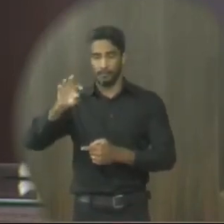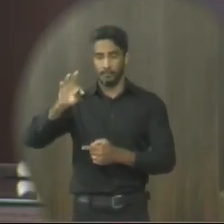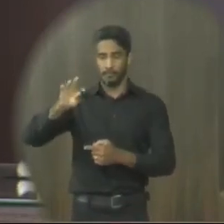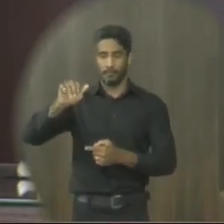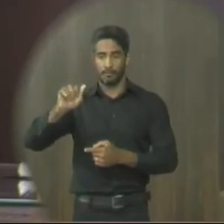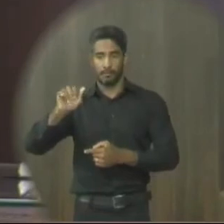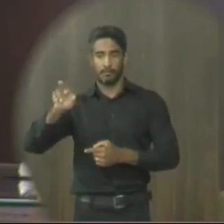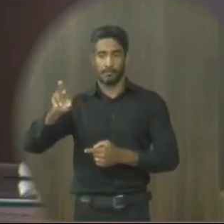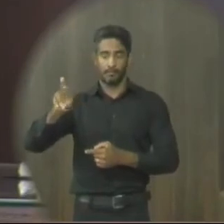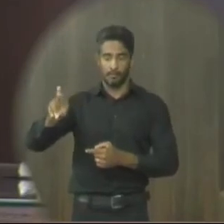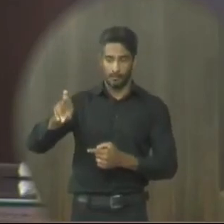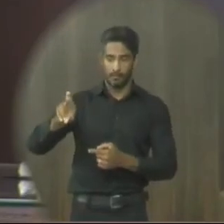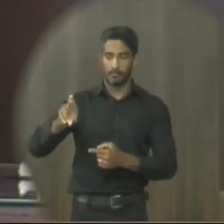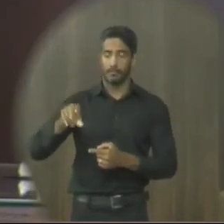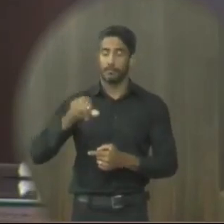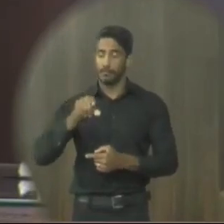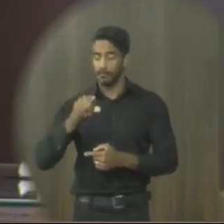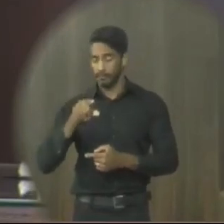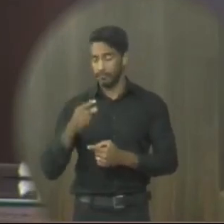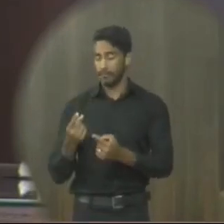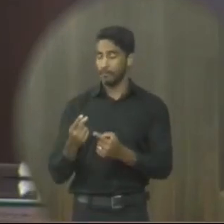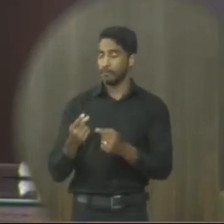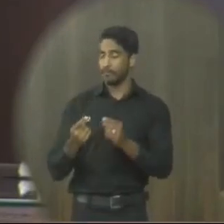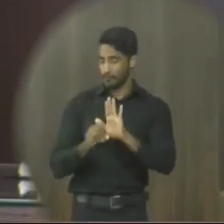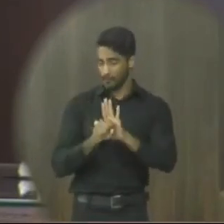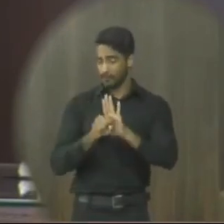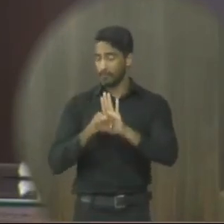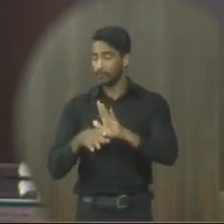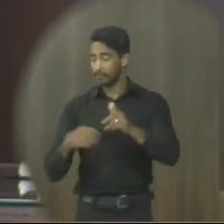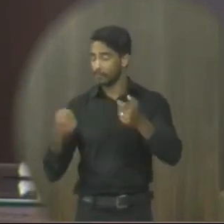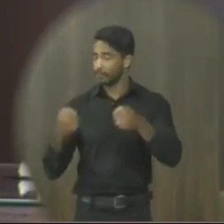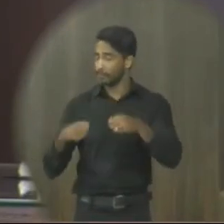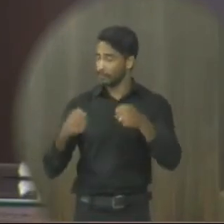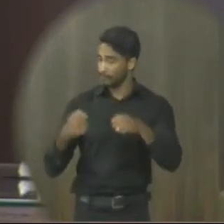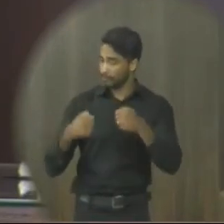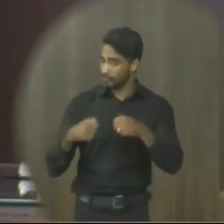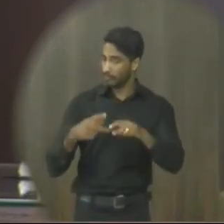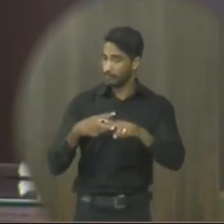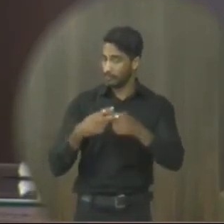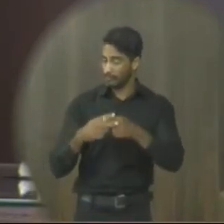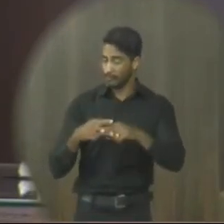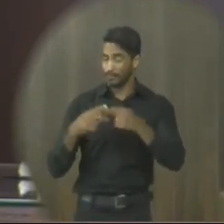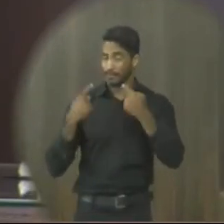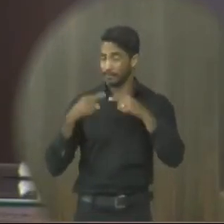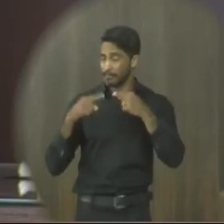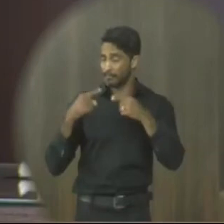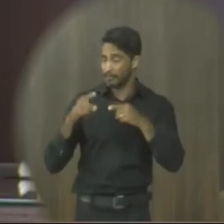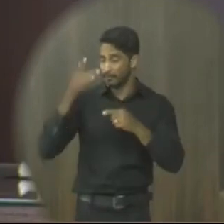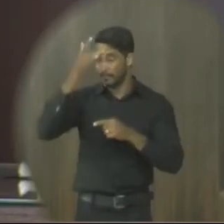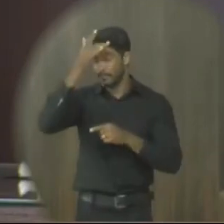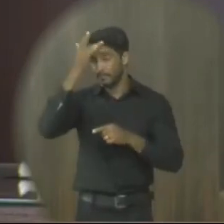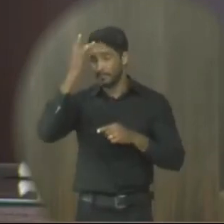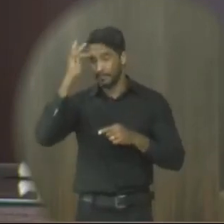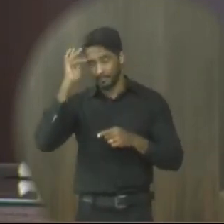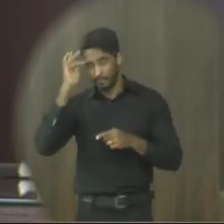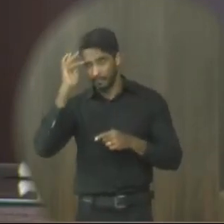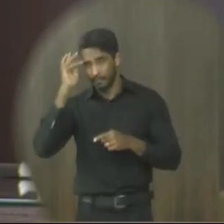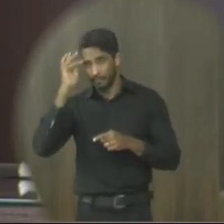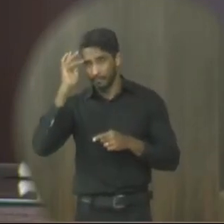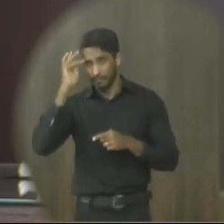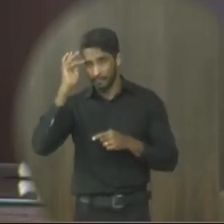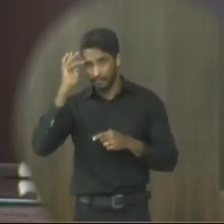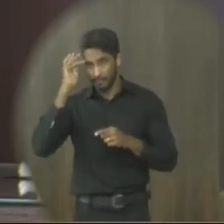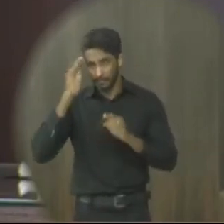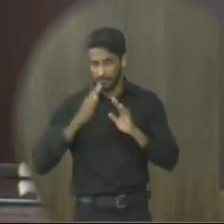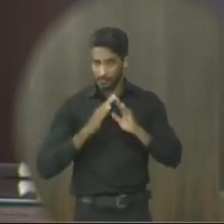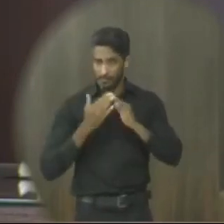Miguel. A presente indicação faz necessária, tendo-se à vista várias reclamações que vêm recebendo-se aos